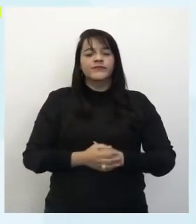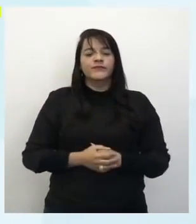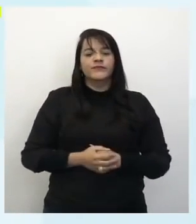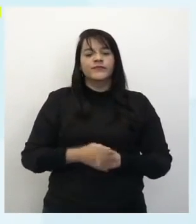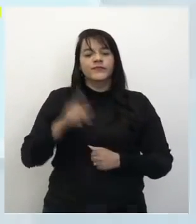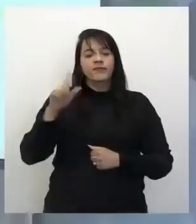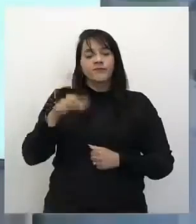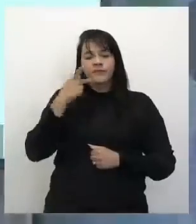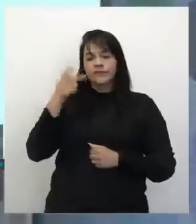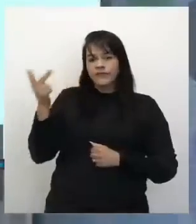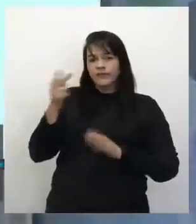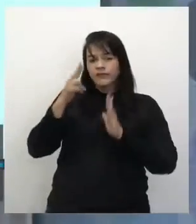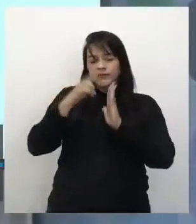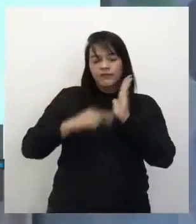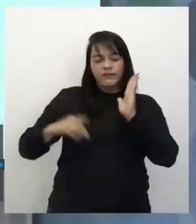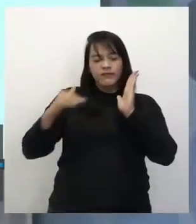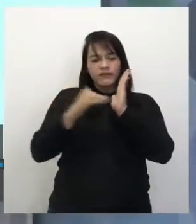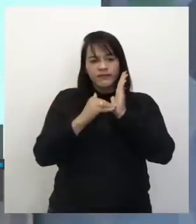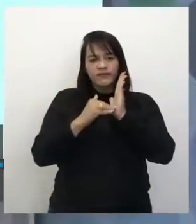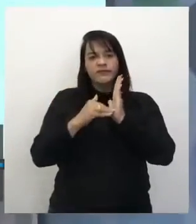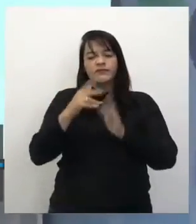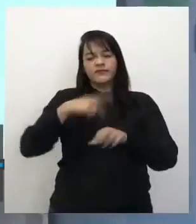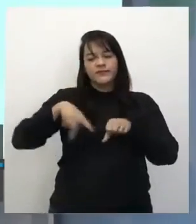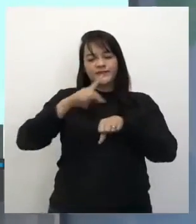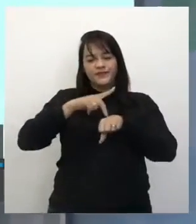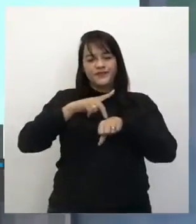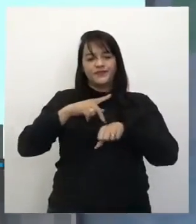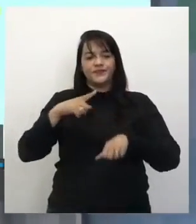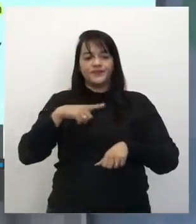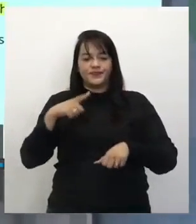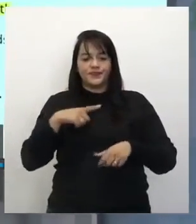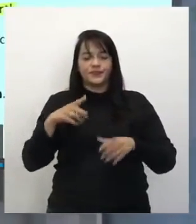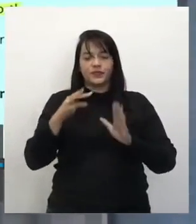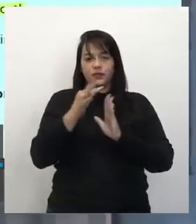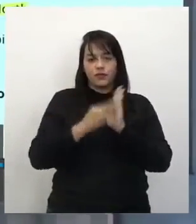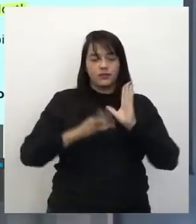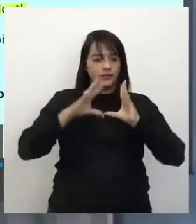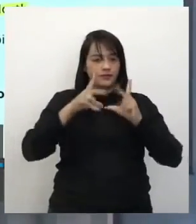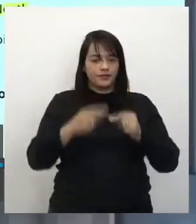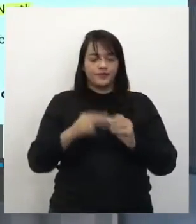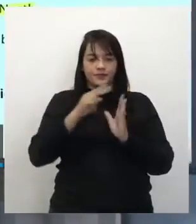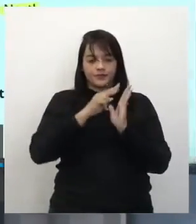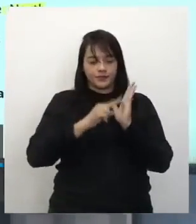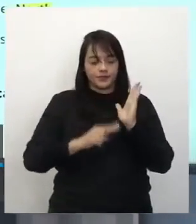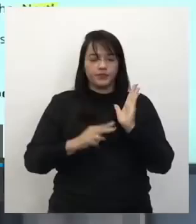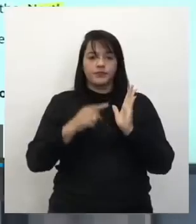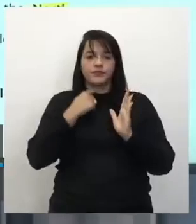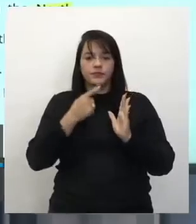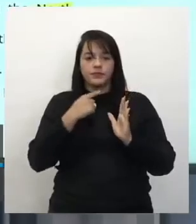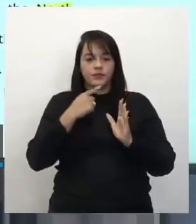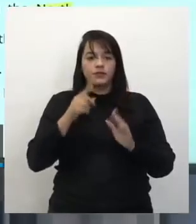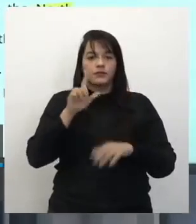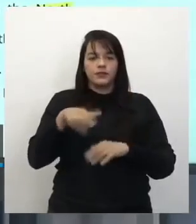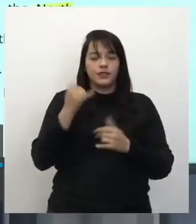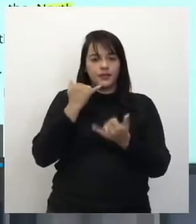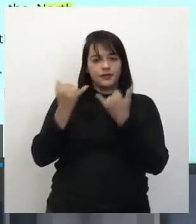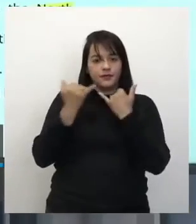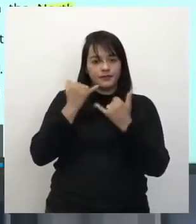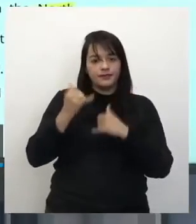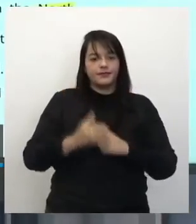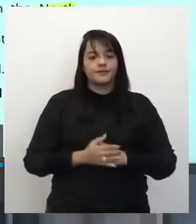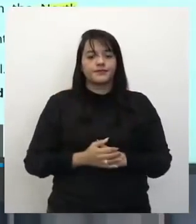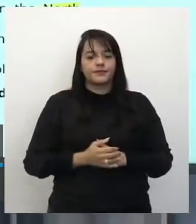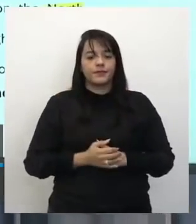Nova Zelândia. Eu fiz um recorte do texto justamente porque não dá tempo de a gente trabalhar o texto inteiro, né? Mas a gente pegou uma informaçãozinha. No exercício que está